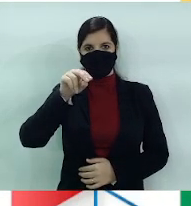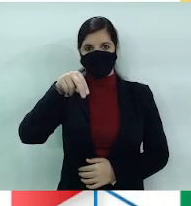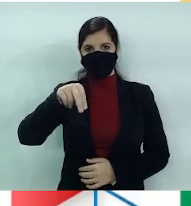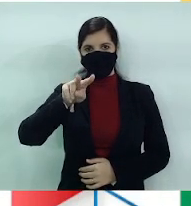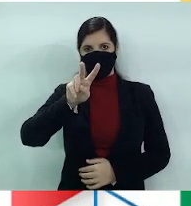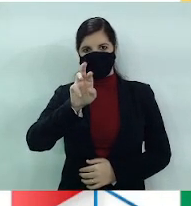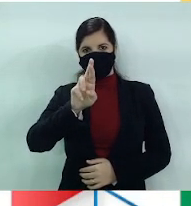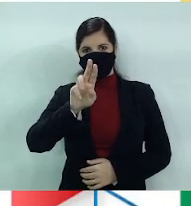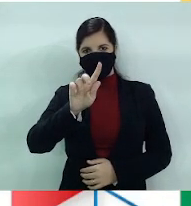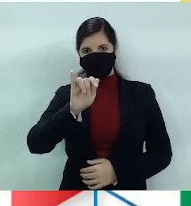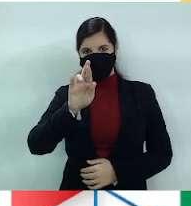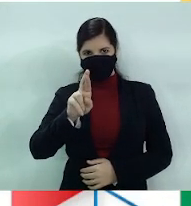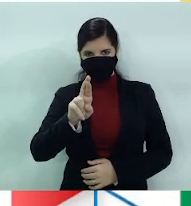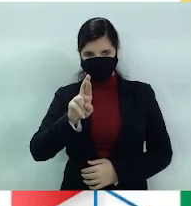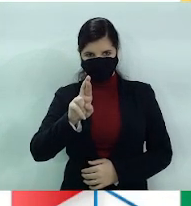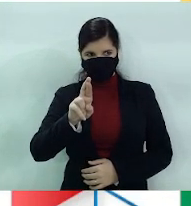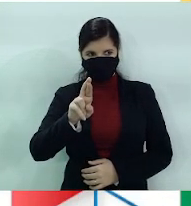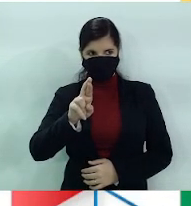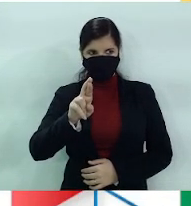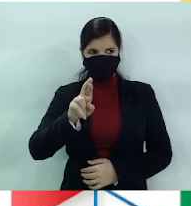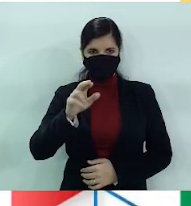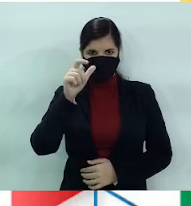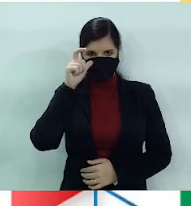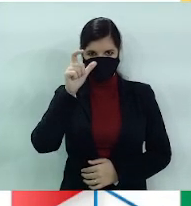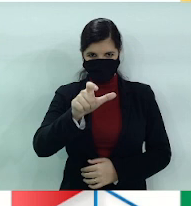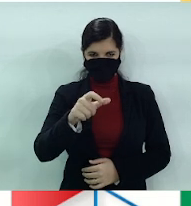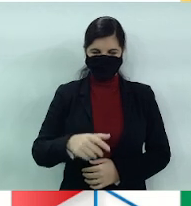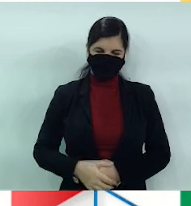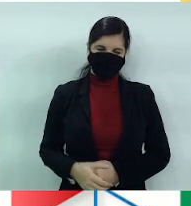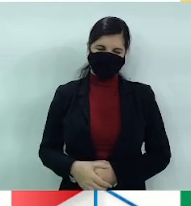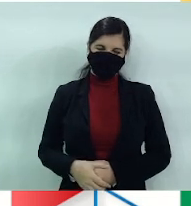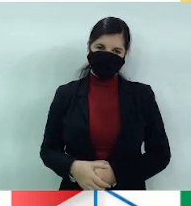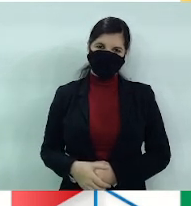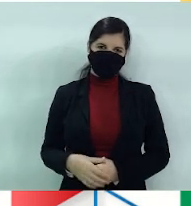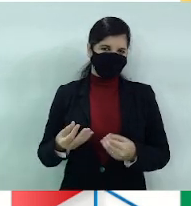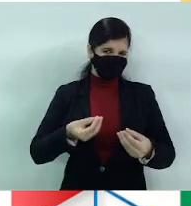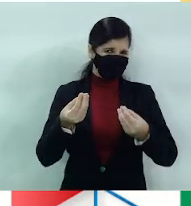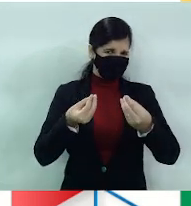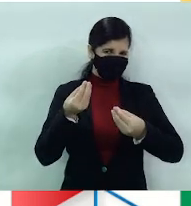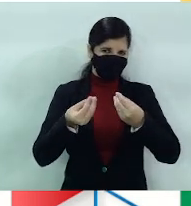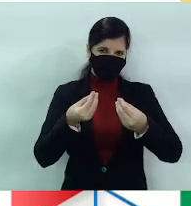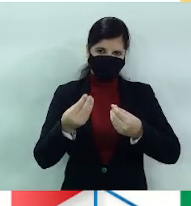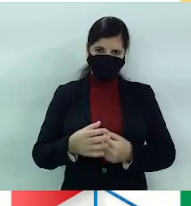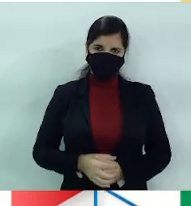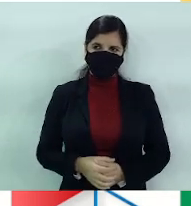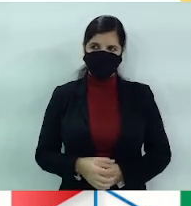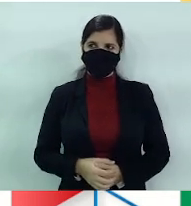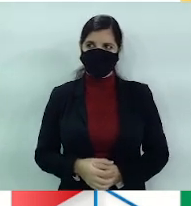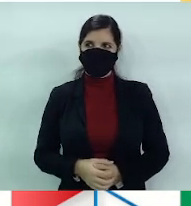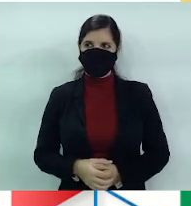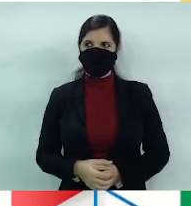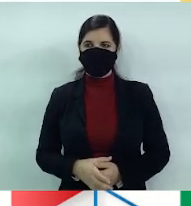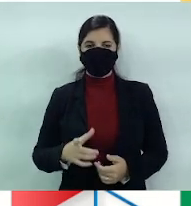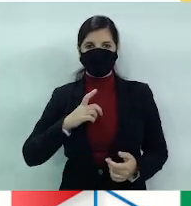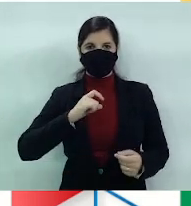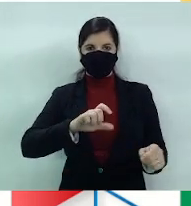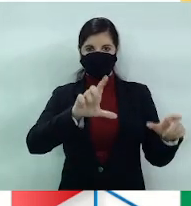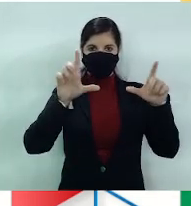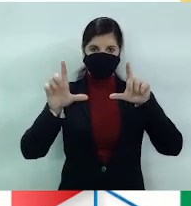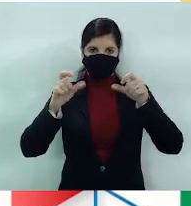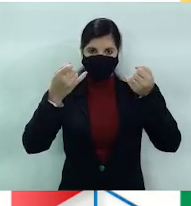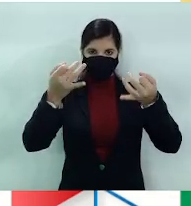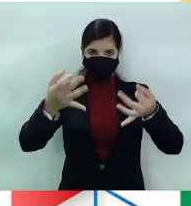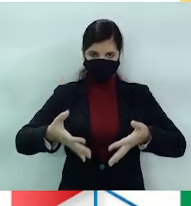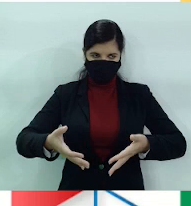convergir benefícios em interesses. Como assim, gente? Olha só. Na tela a gente tem uma definição que vai